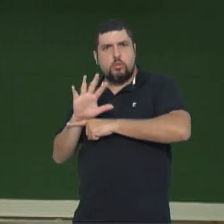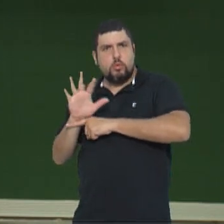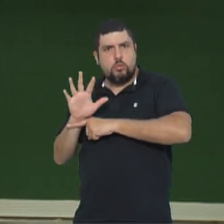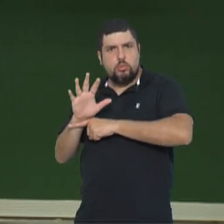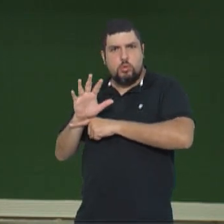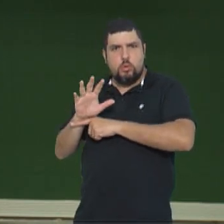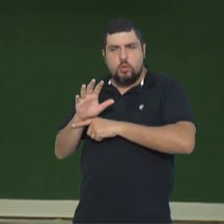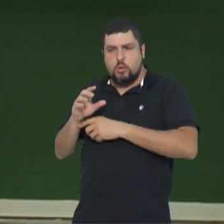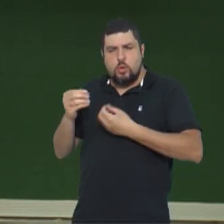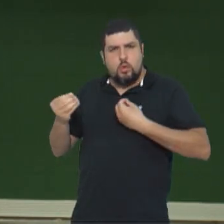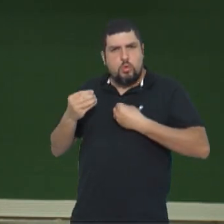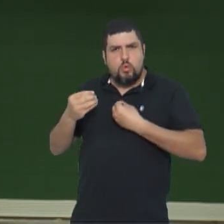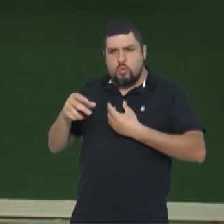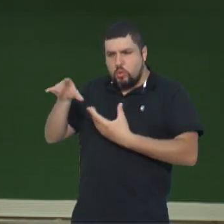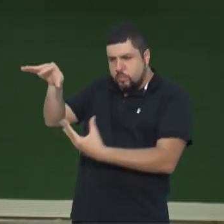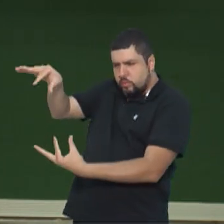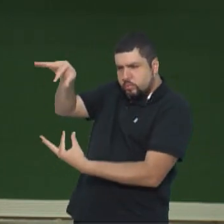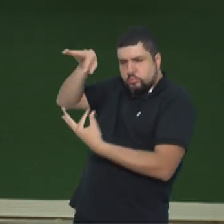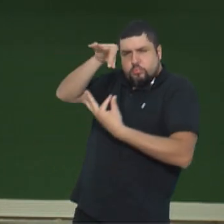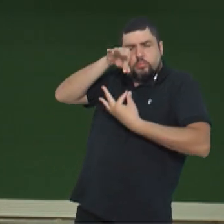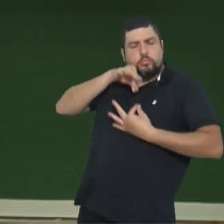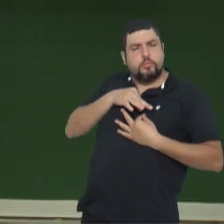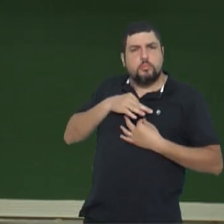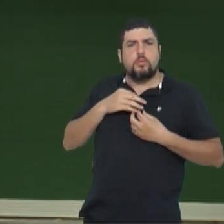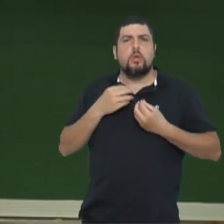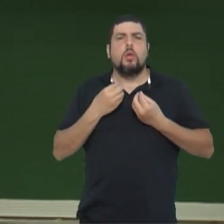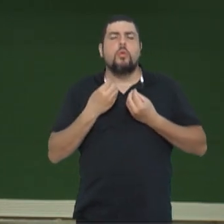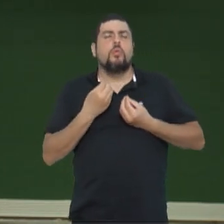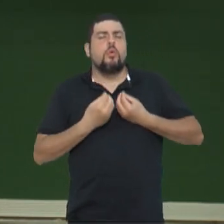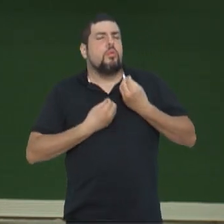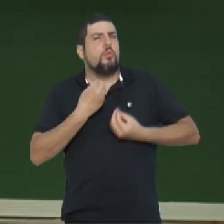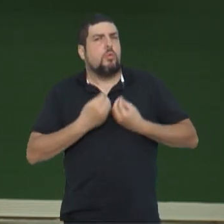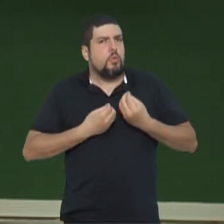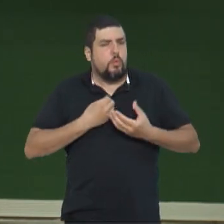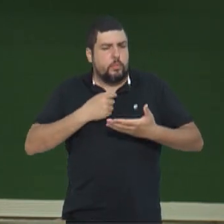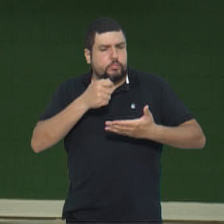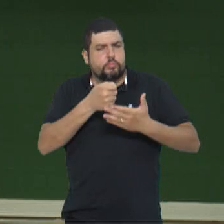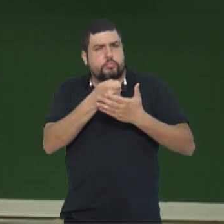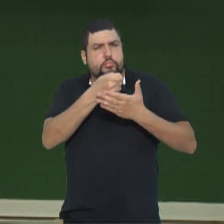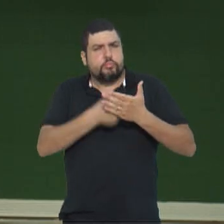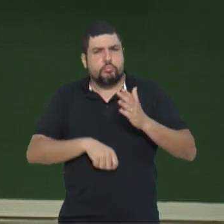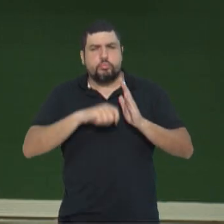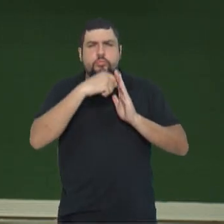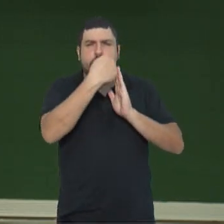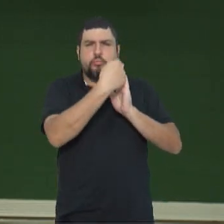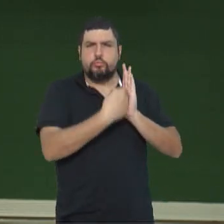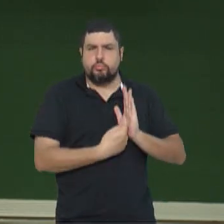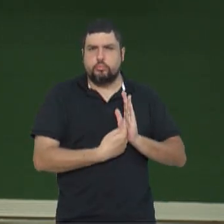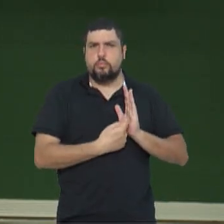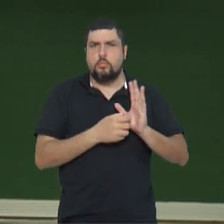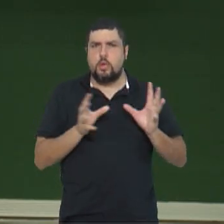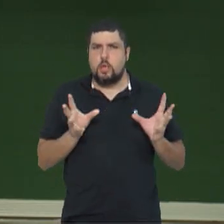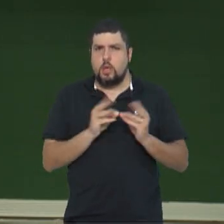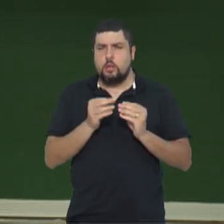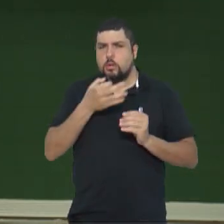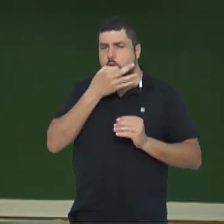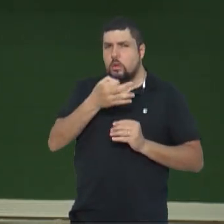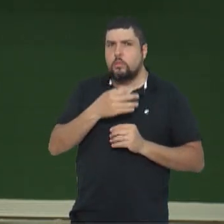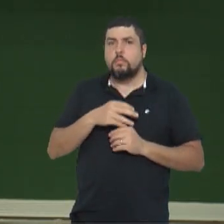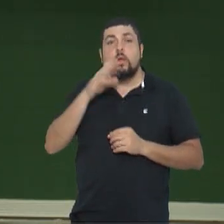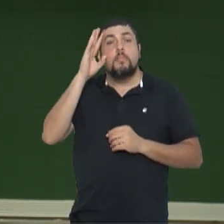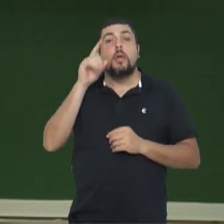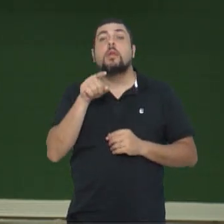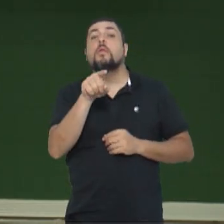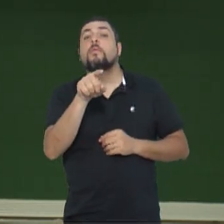aí a gente vai pensar como que eu posso começar aí para pensar a minha produção de texto resenha. Teu professor pediu uma resenha, e